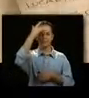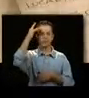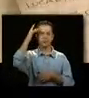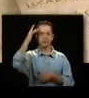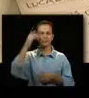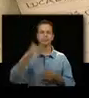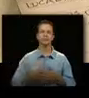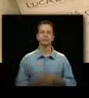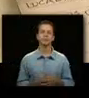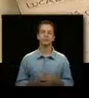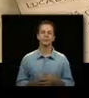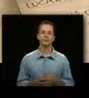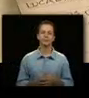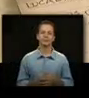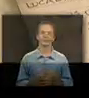humana.